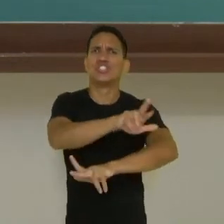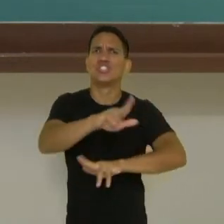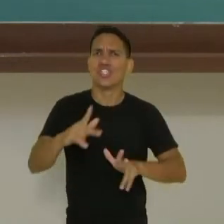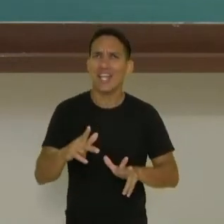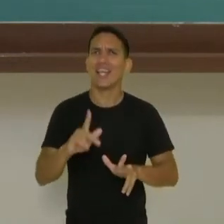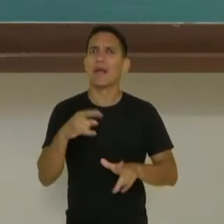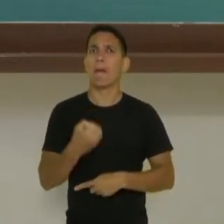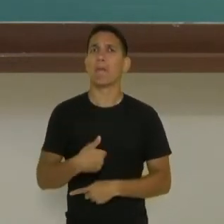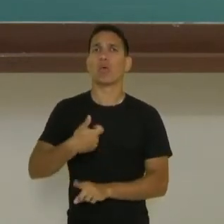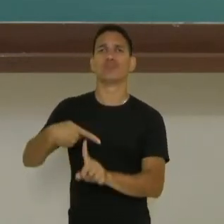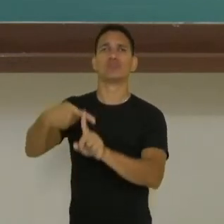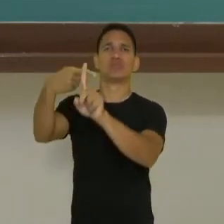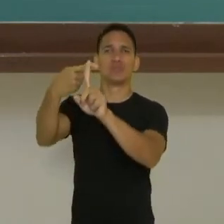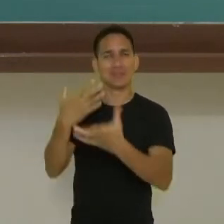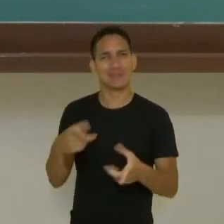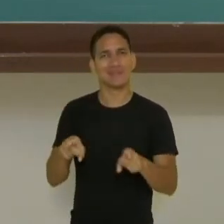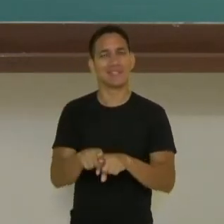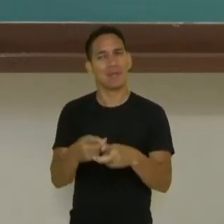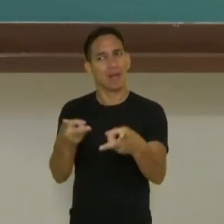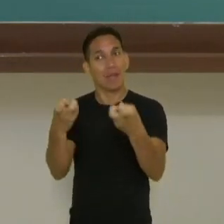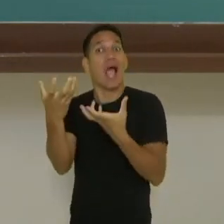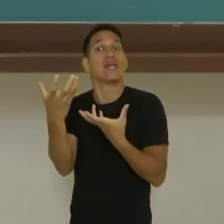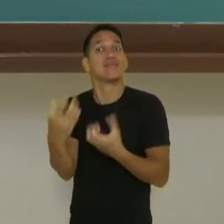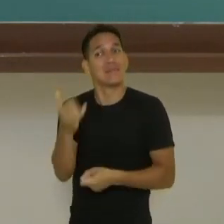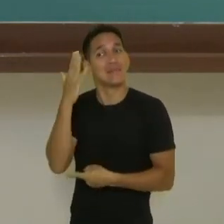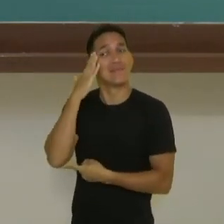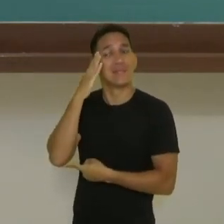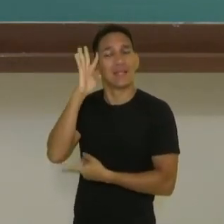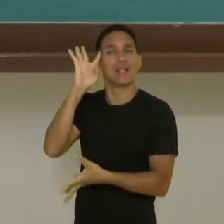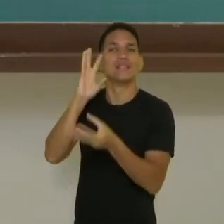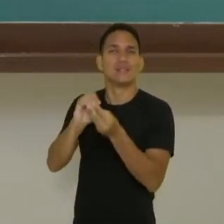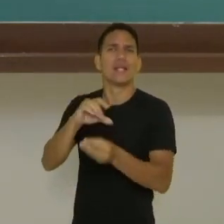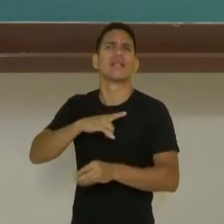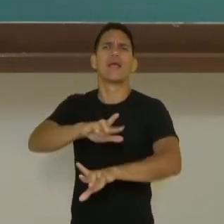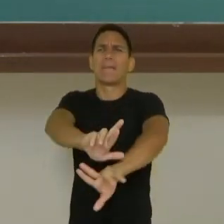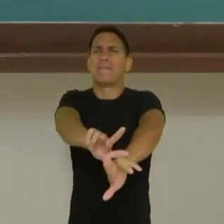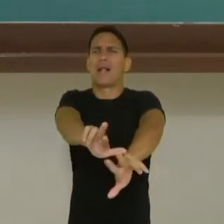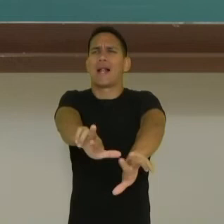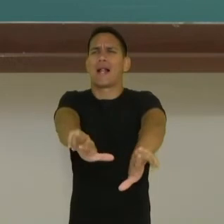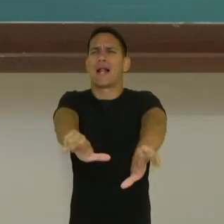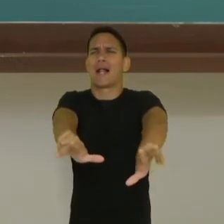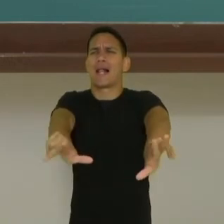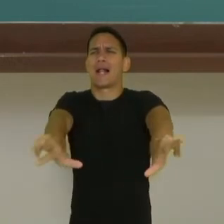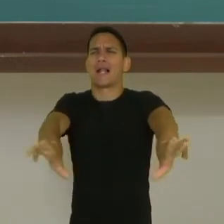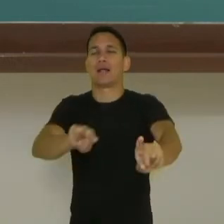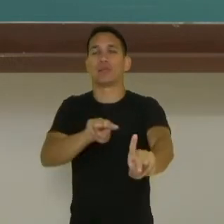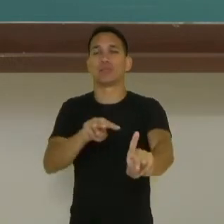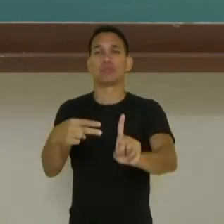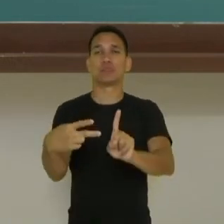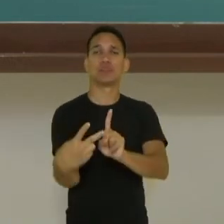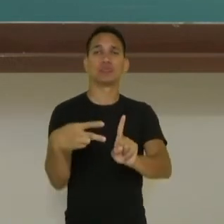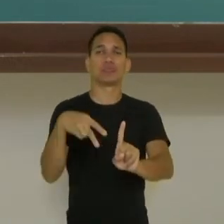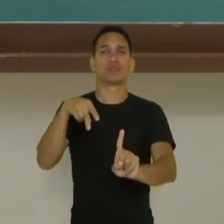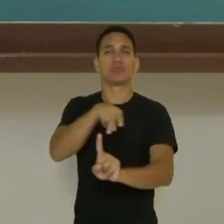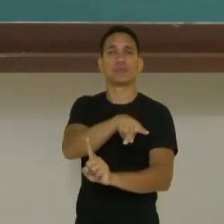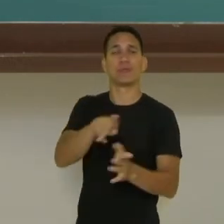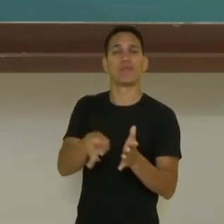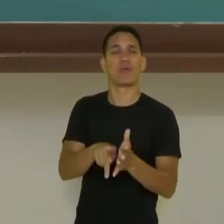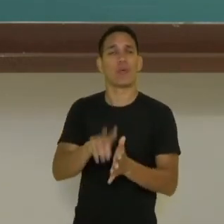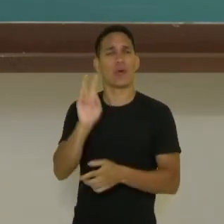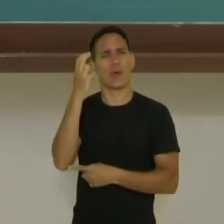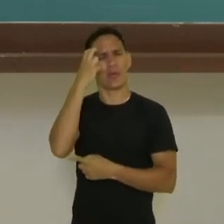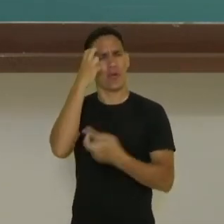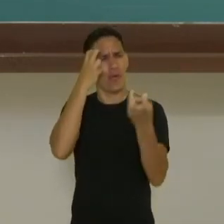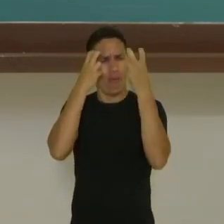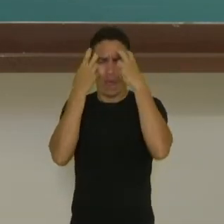de diversidade cultural. Veja que interessante. Reconhecer a multiplicidade que existe nas diferentes perspectivas dos fenômenos culturais. E